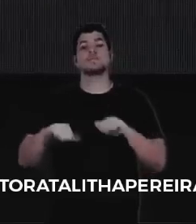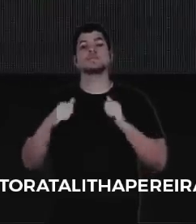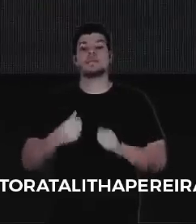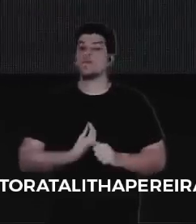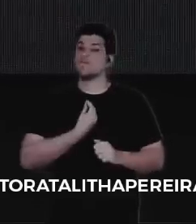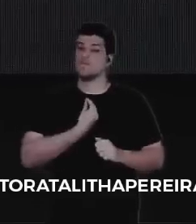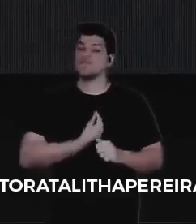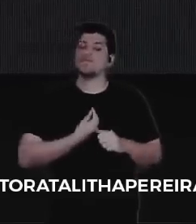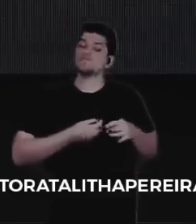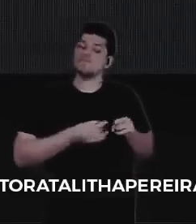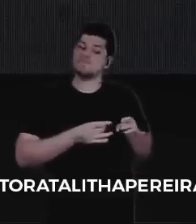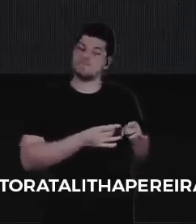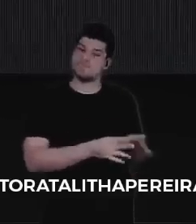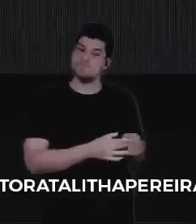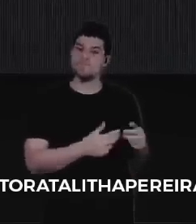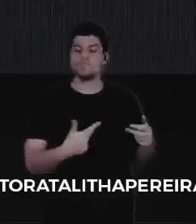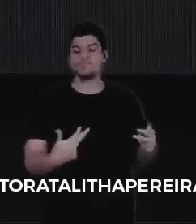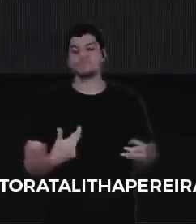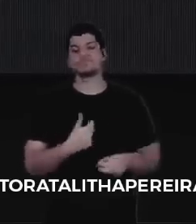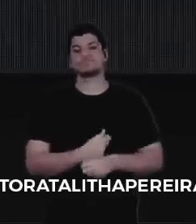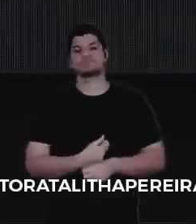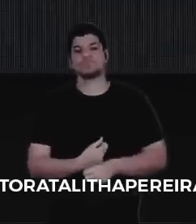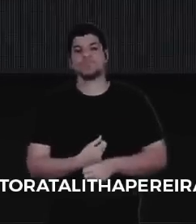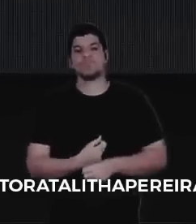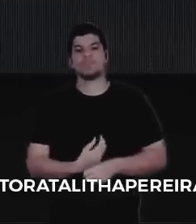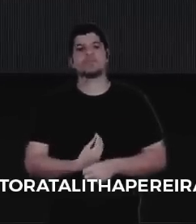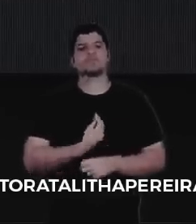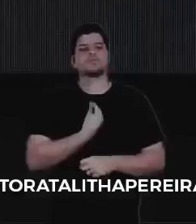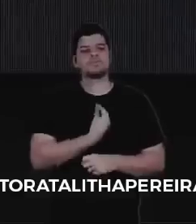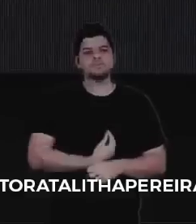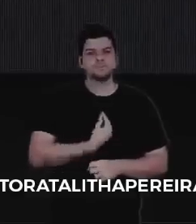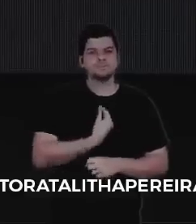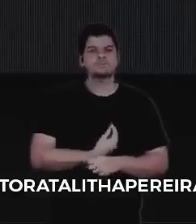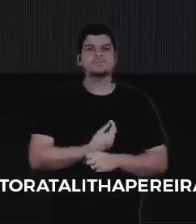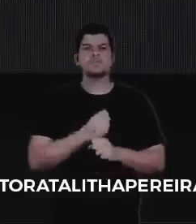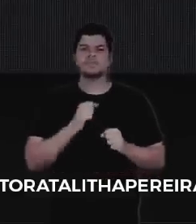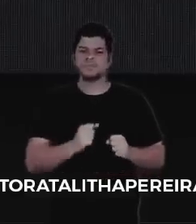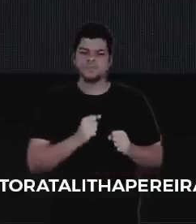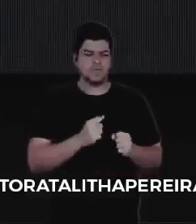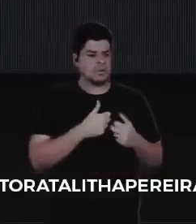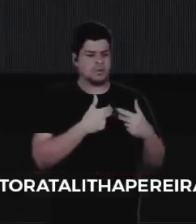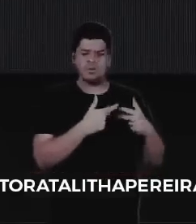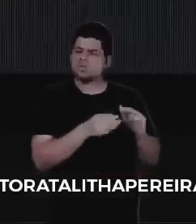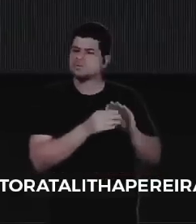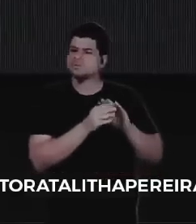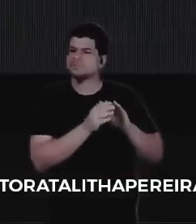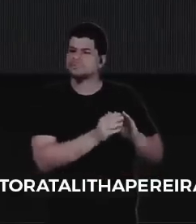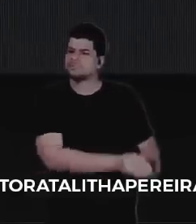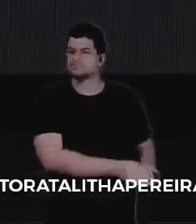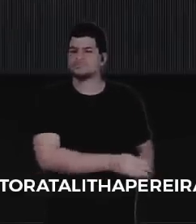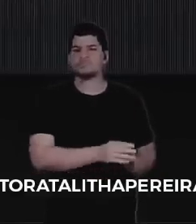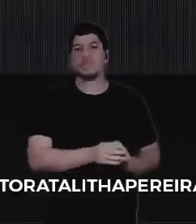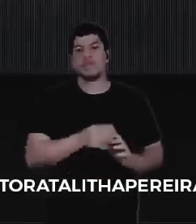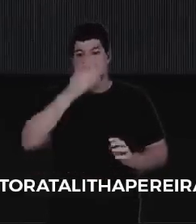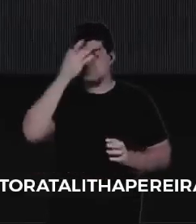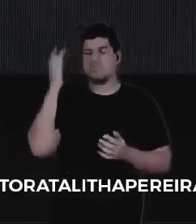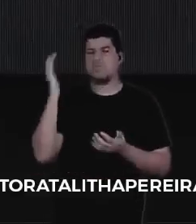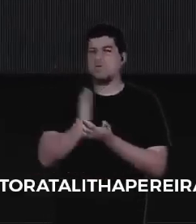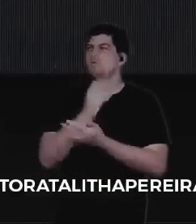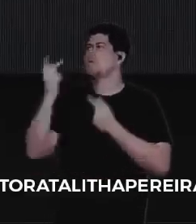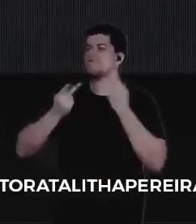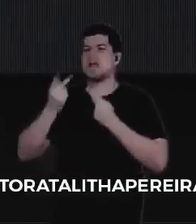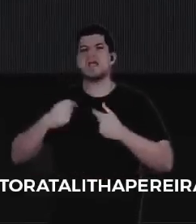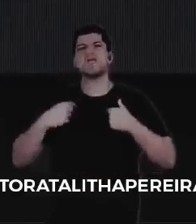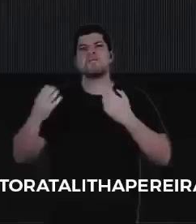renúncia. Uma vida de abrir mão. Tem muita gente que está dizendo, eu quero viver o novo, eu